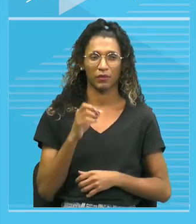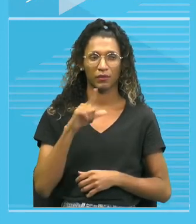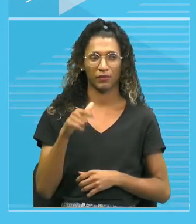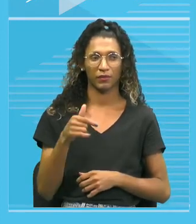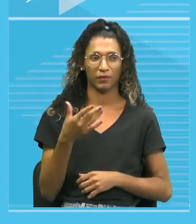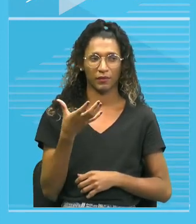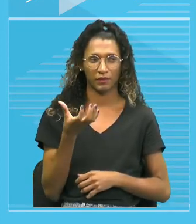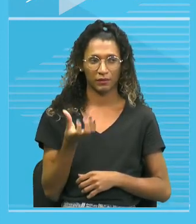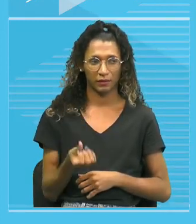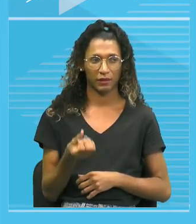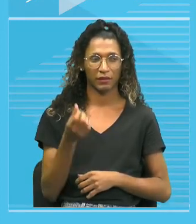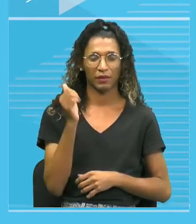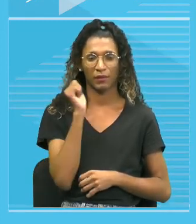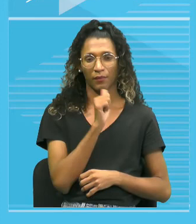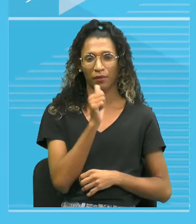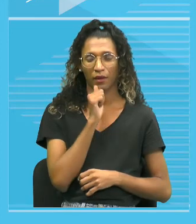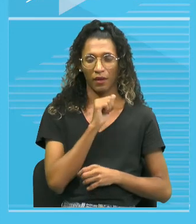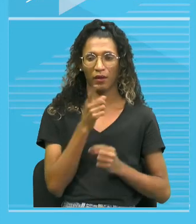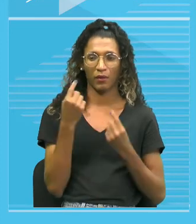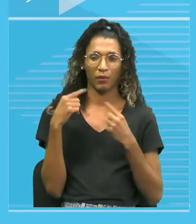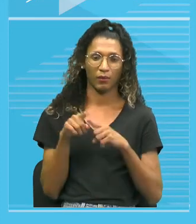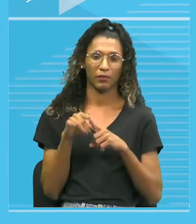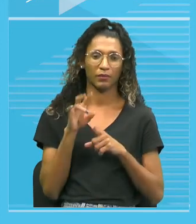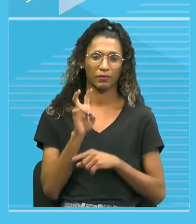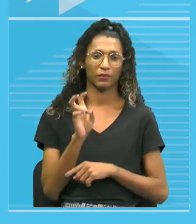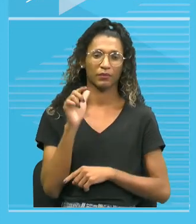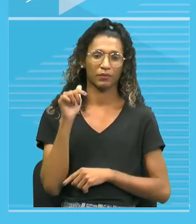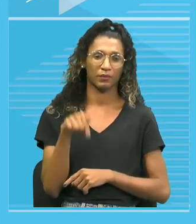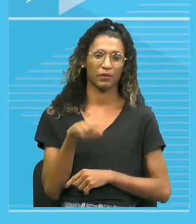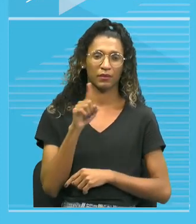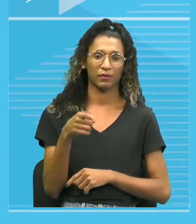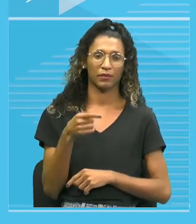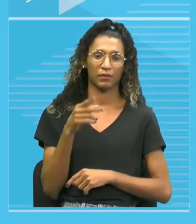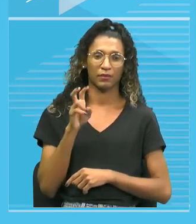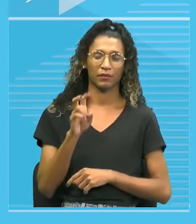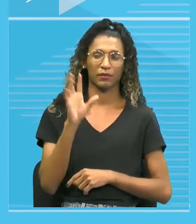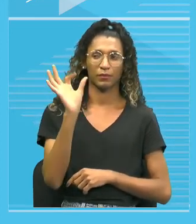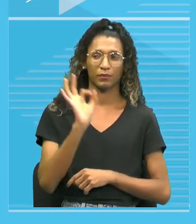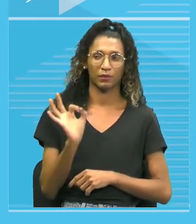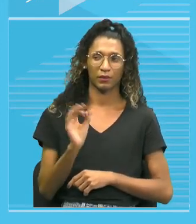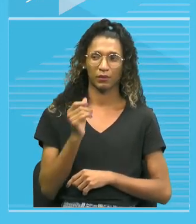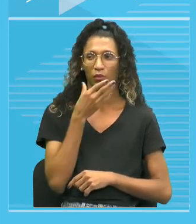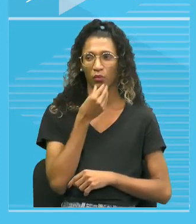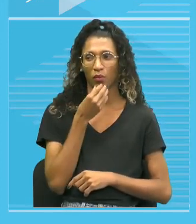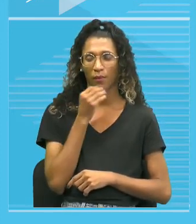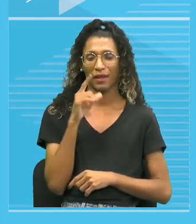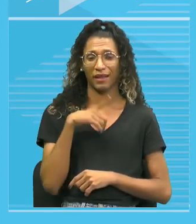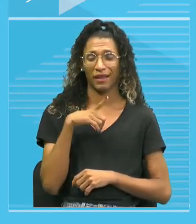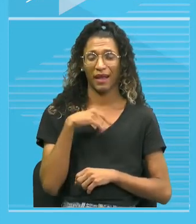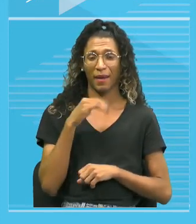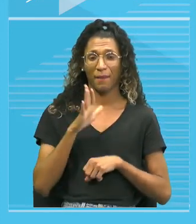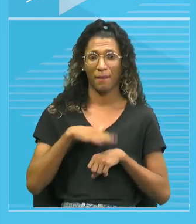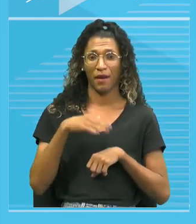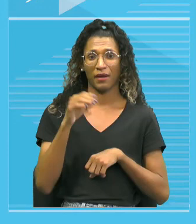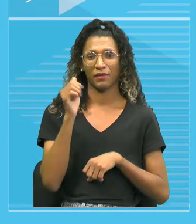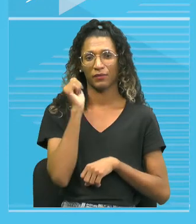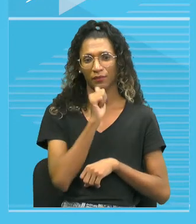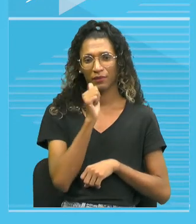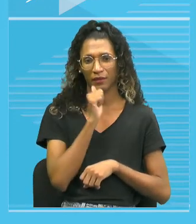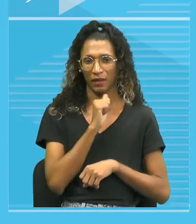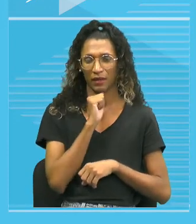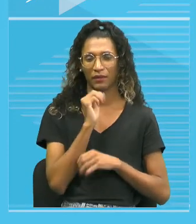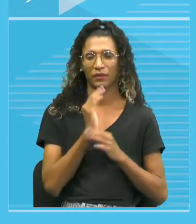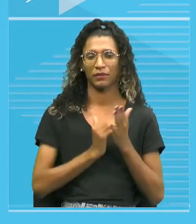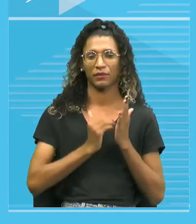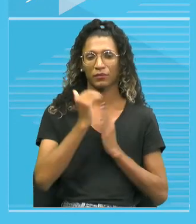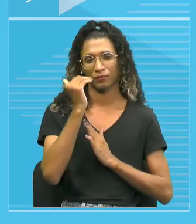62,6% das mulheres contra 57,5% dos homens. Quer dizer, tem mais mulheres acima do peso do que